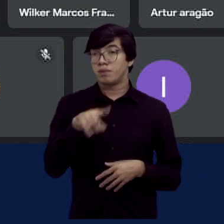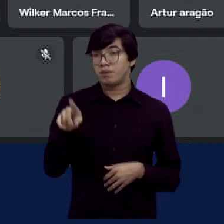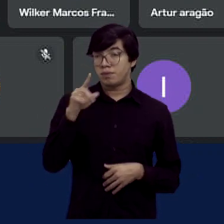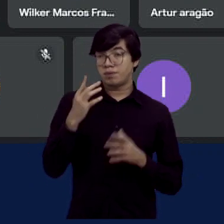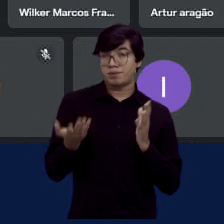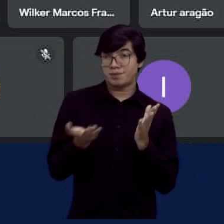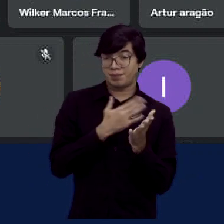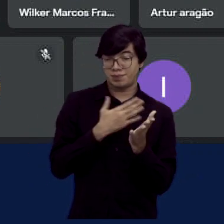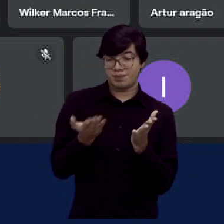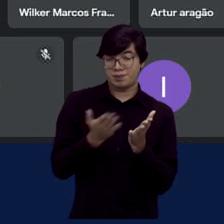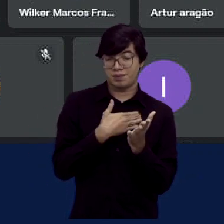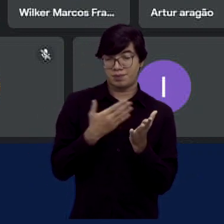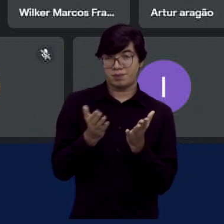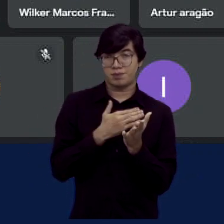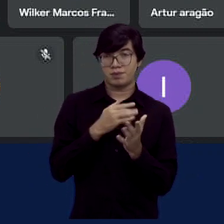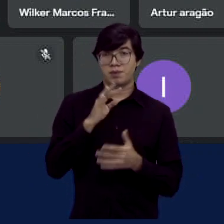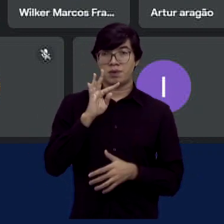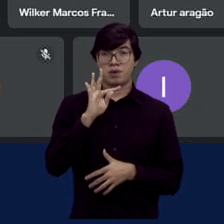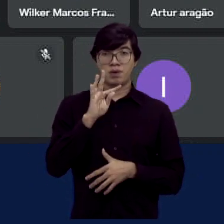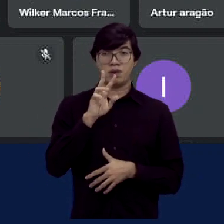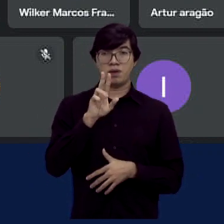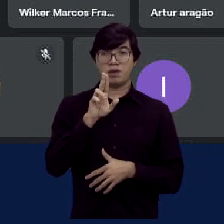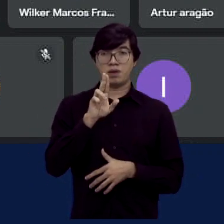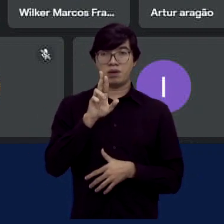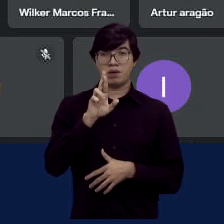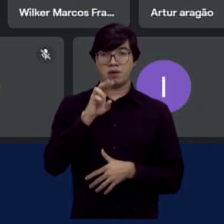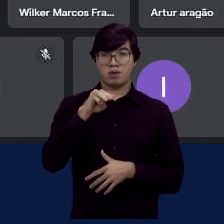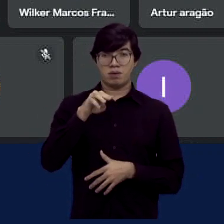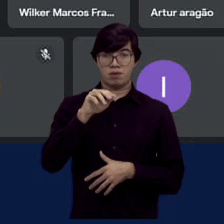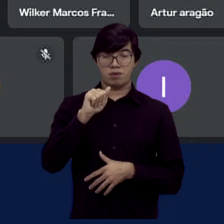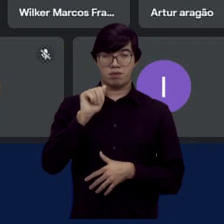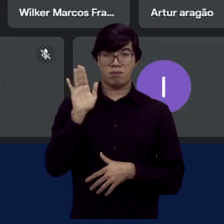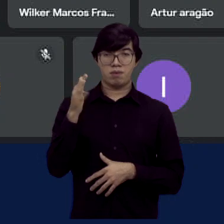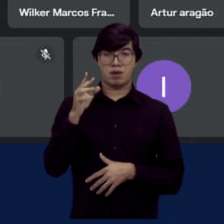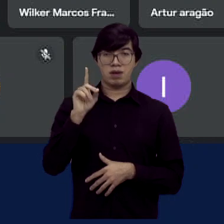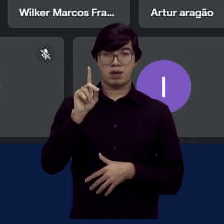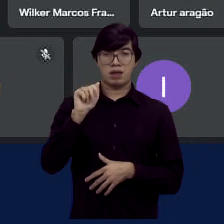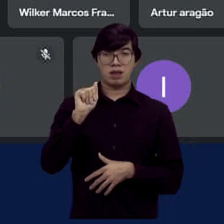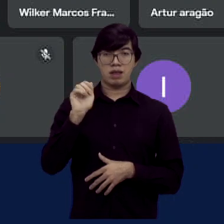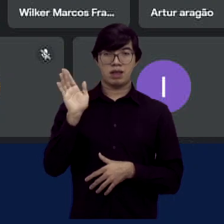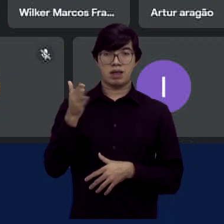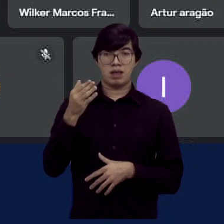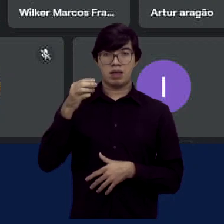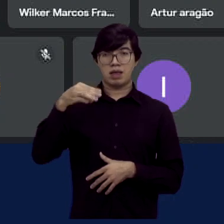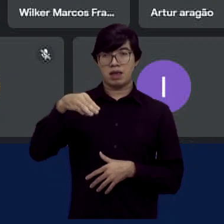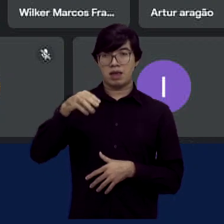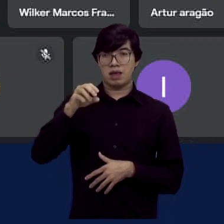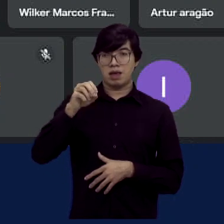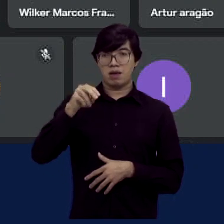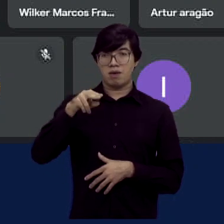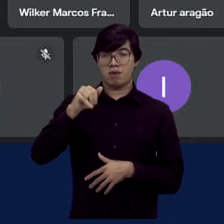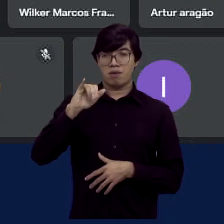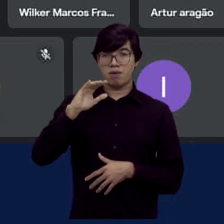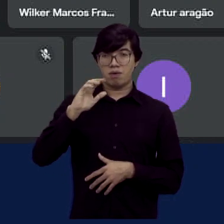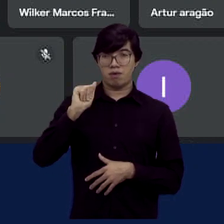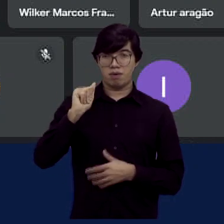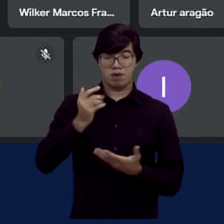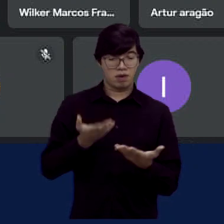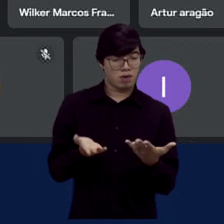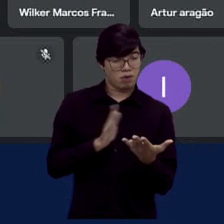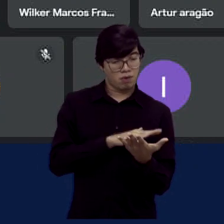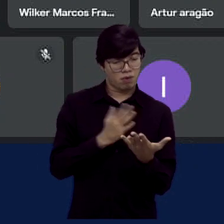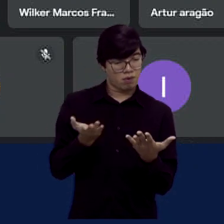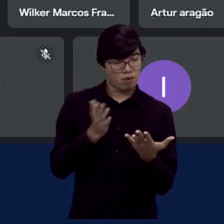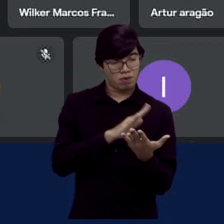Mônica e ler o texto inteiro e mal olhar as imagens. E aquilo, de alguma maneira, funcionar para você. Porque há uma